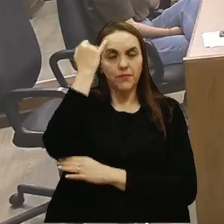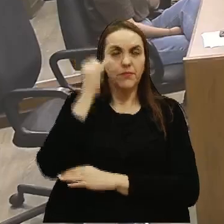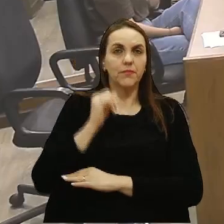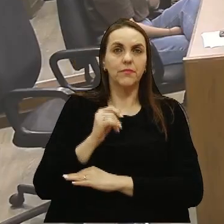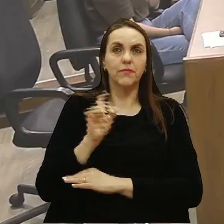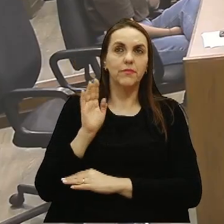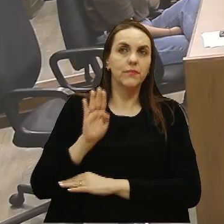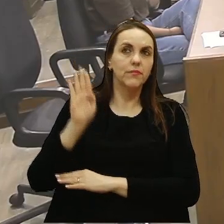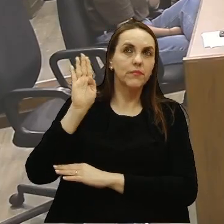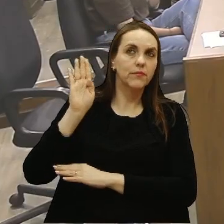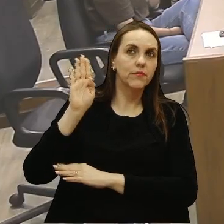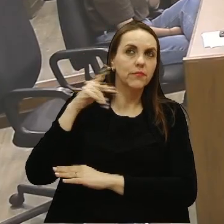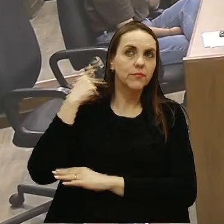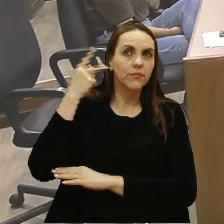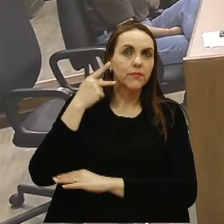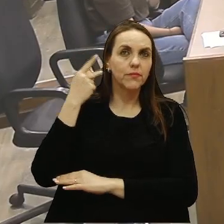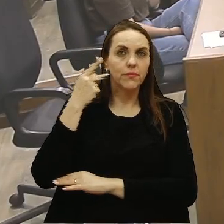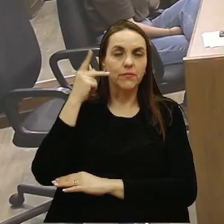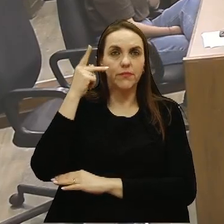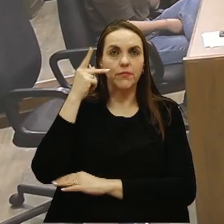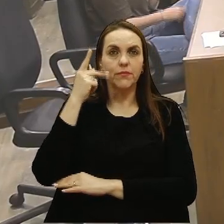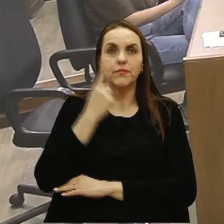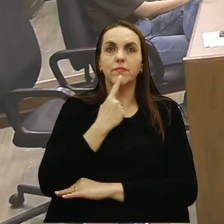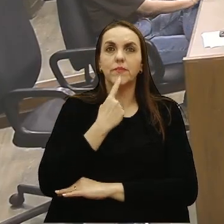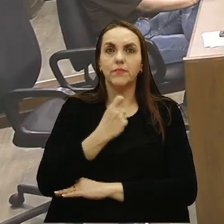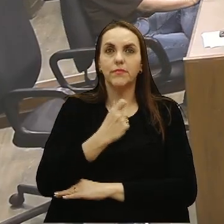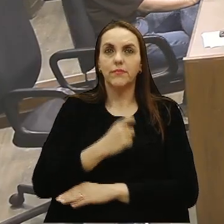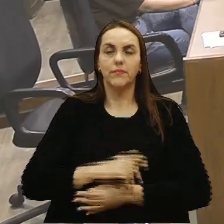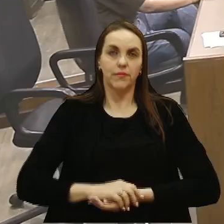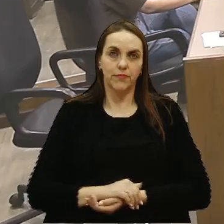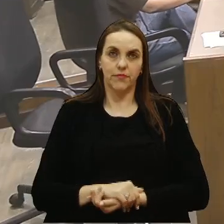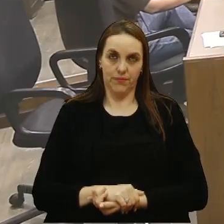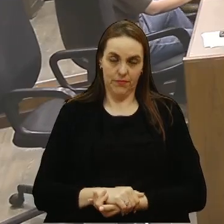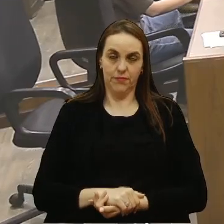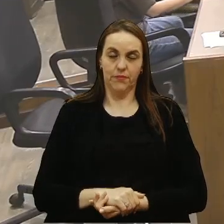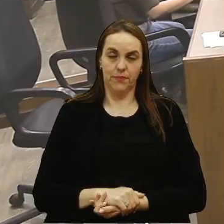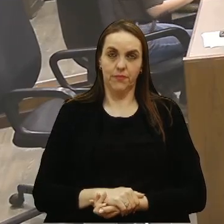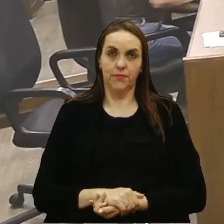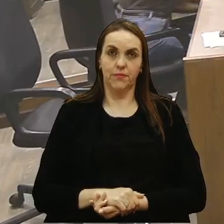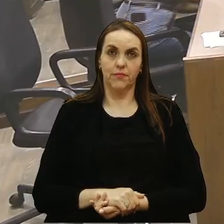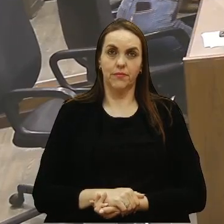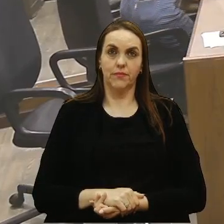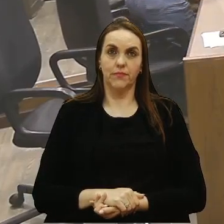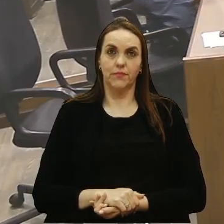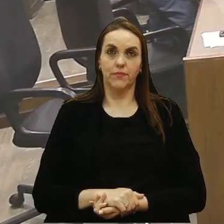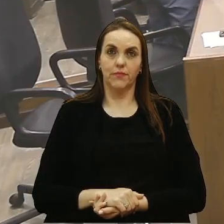Palavra, vereadora Roselaine Frigeri.